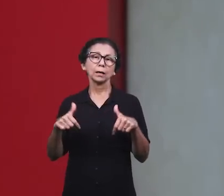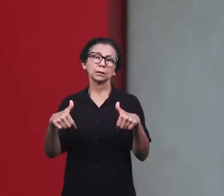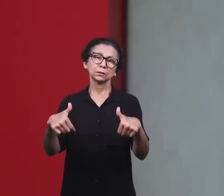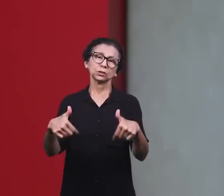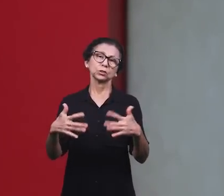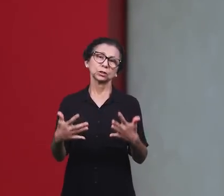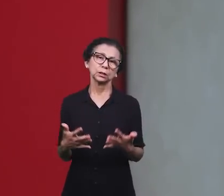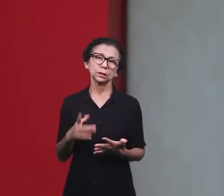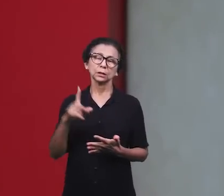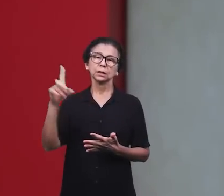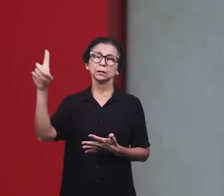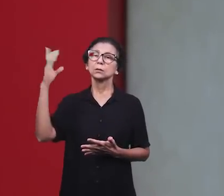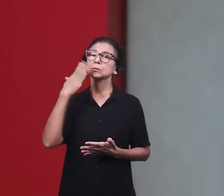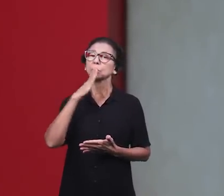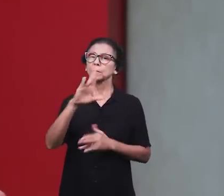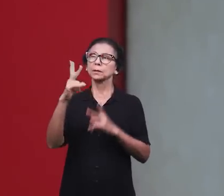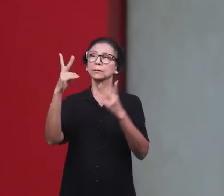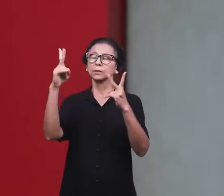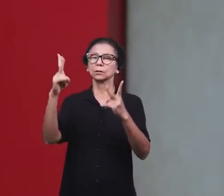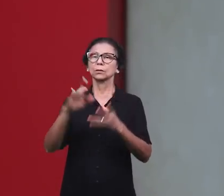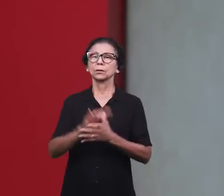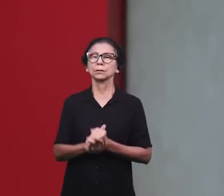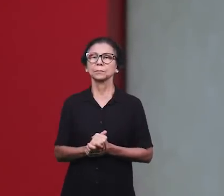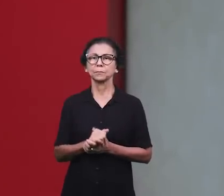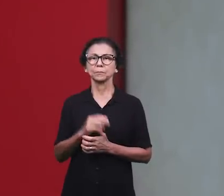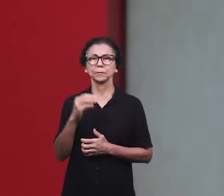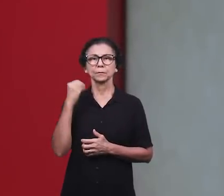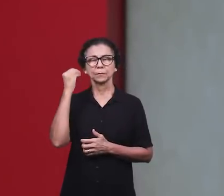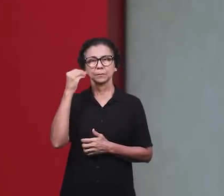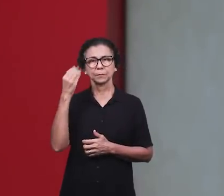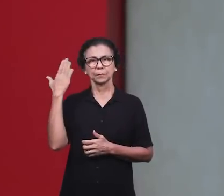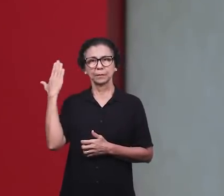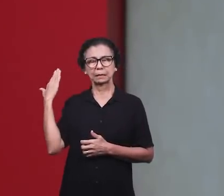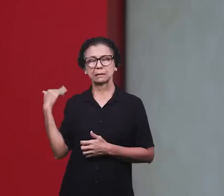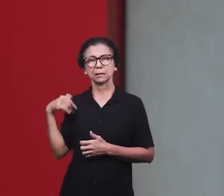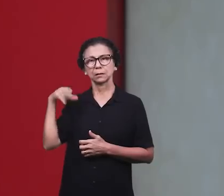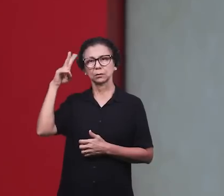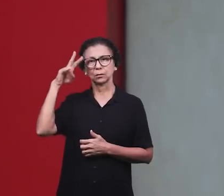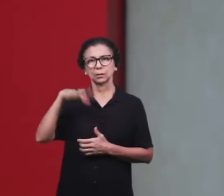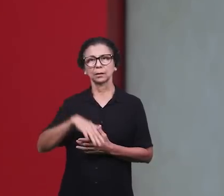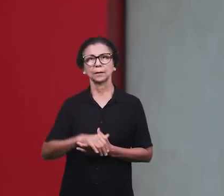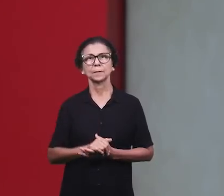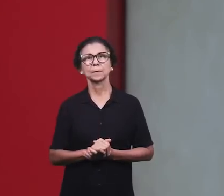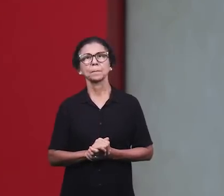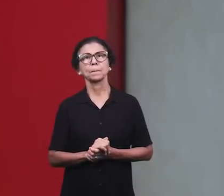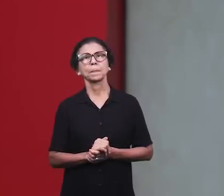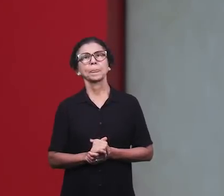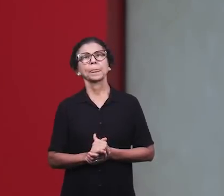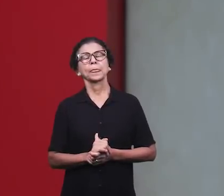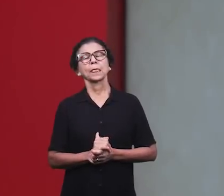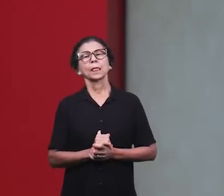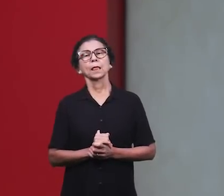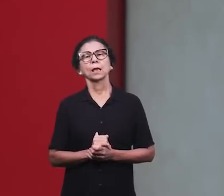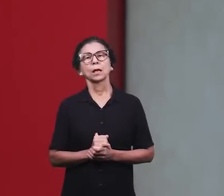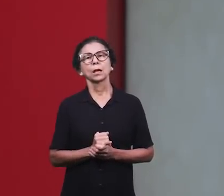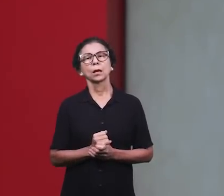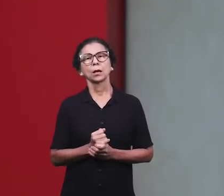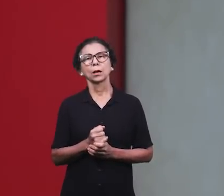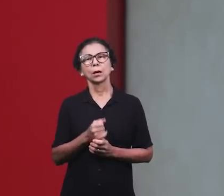de vitória. Eu me lembro de uma ocasião de um irmão que recebeu uma carta de sua empresa dizendo que